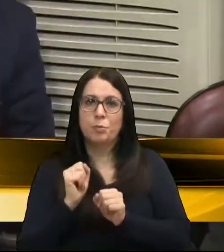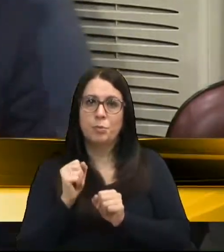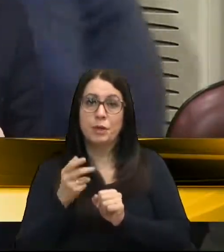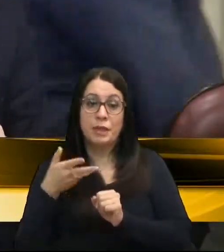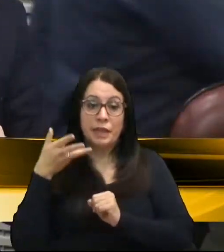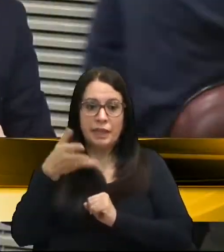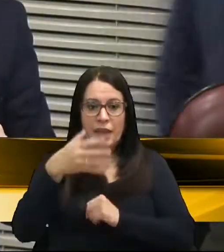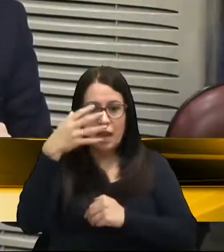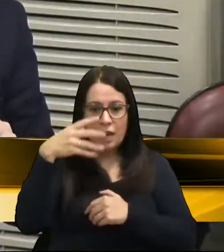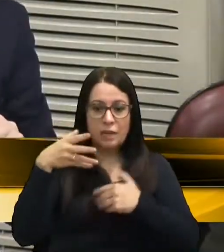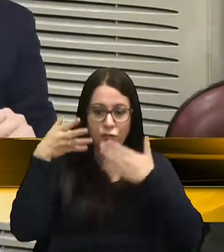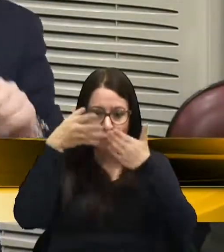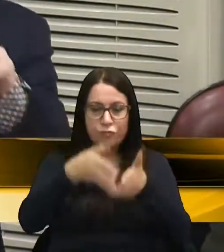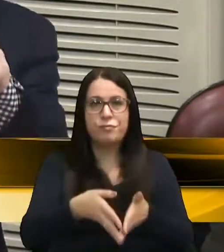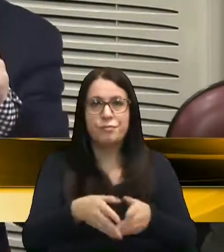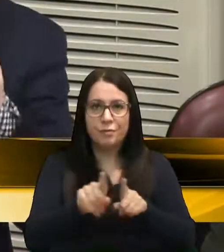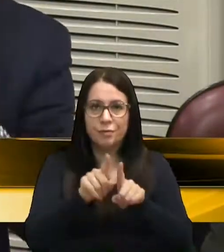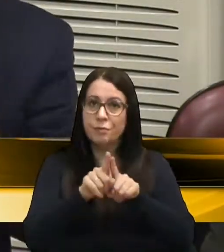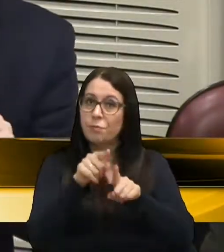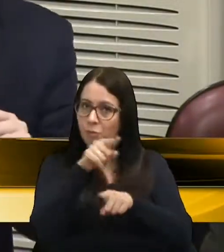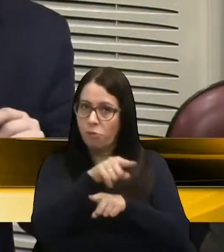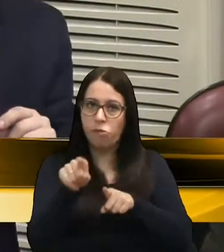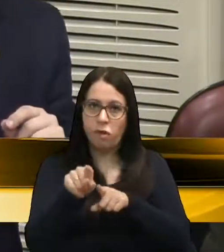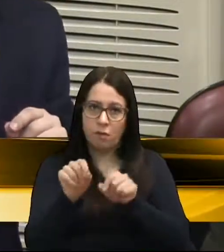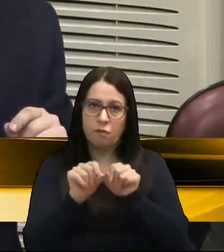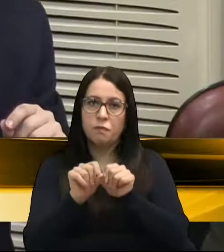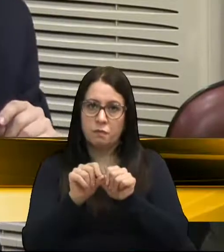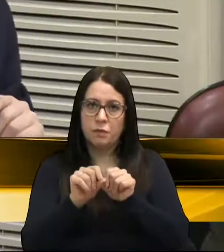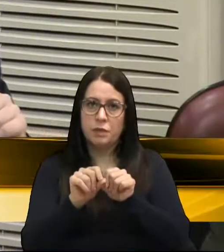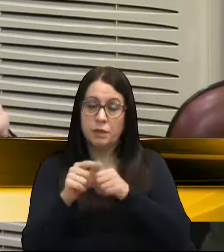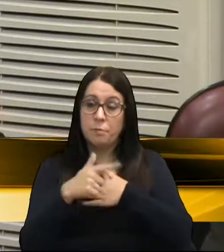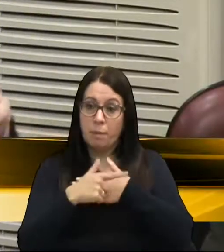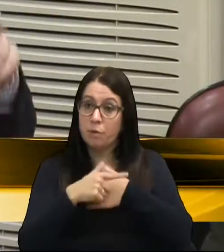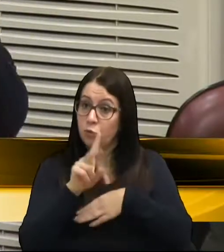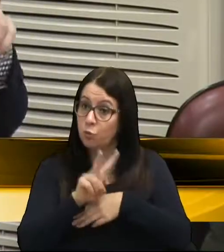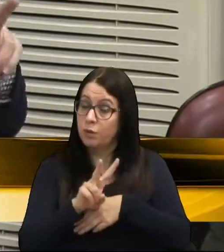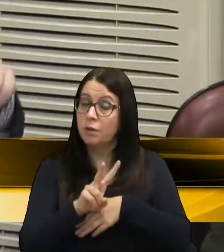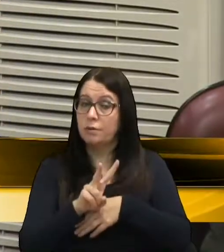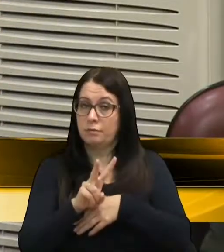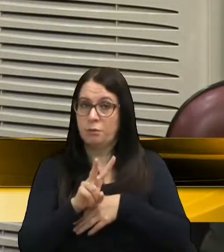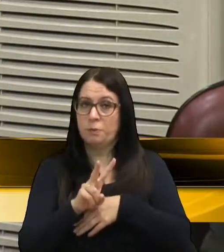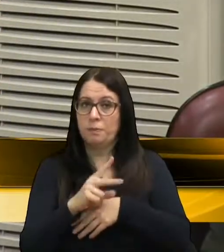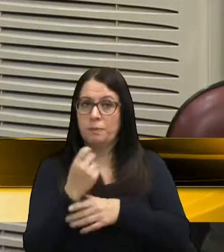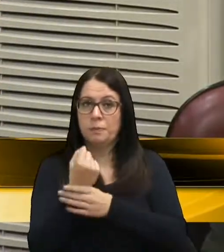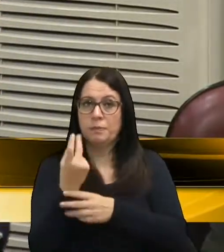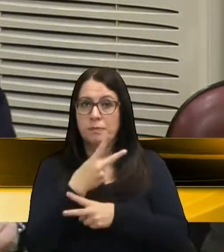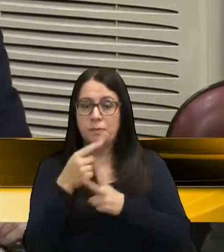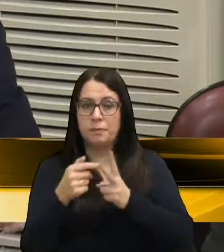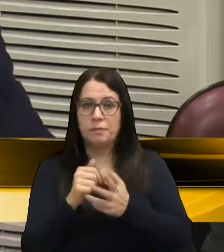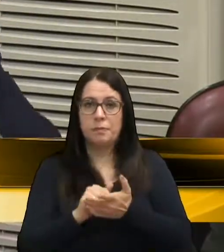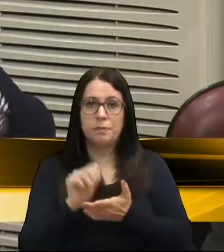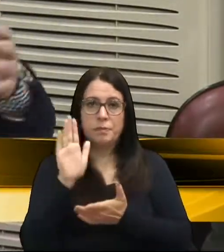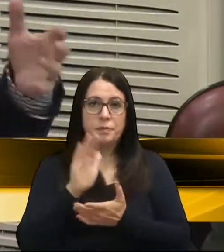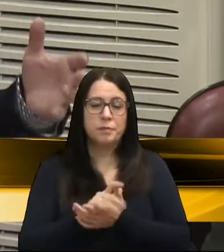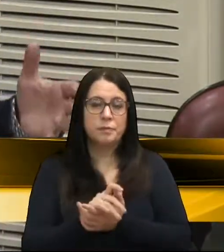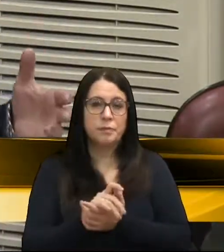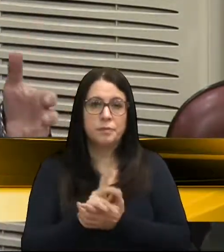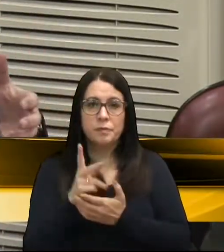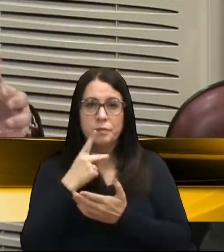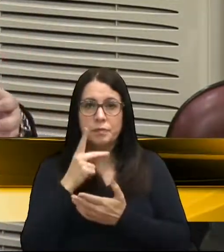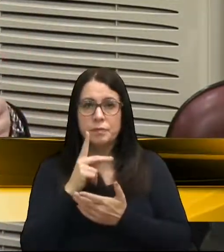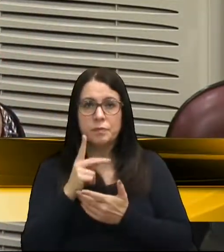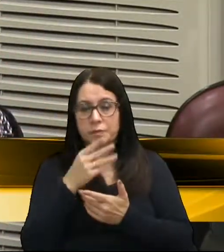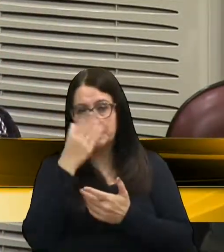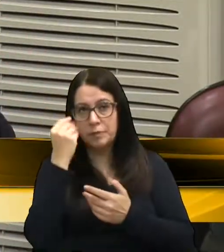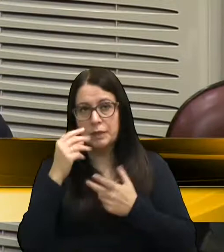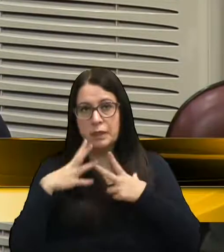banho nas barragens. O pessoal da Agapia também faz esse papel de prevenção. Então, só na segurança são 2 questões. Declarar voto. Sem falar da questão de toda